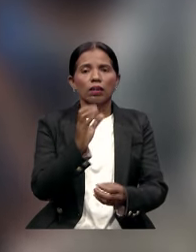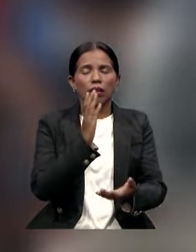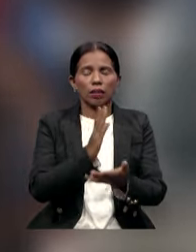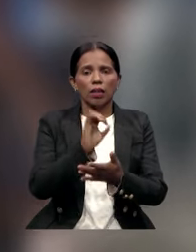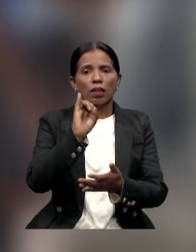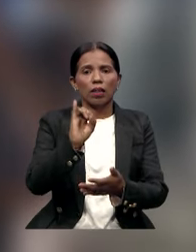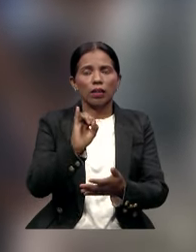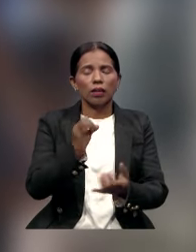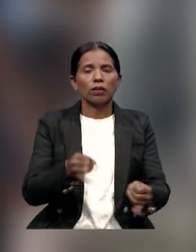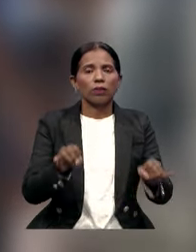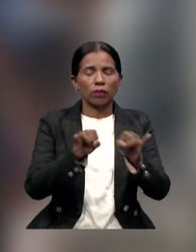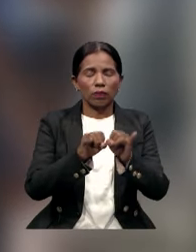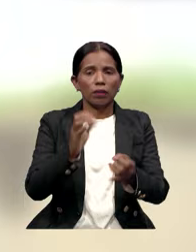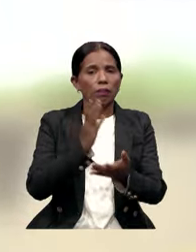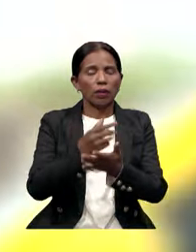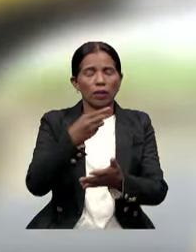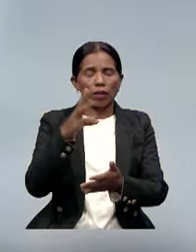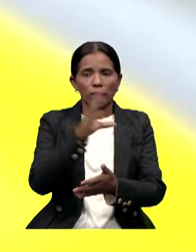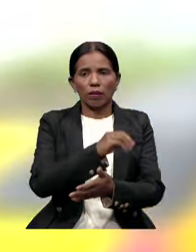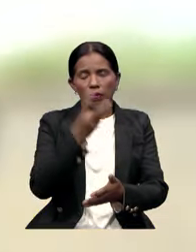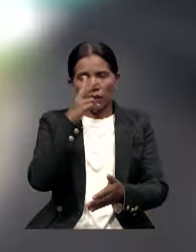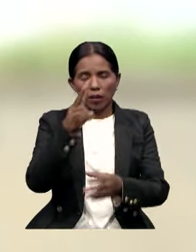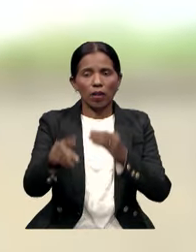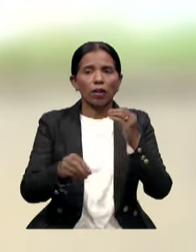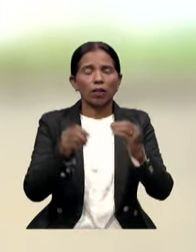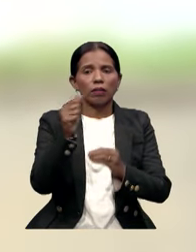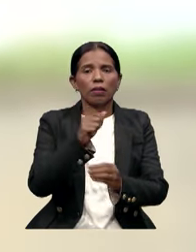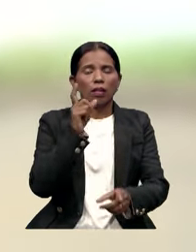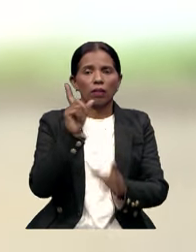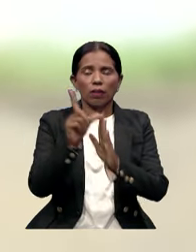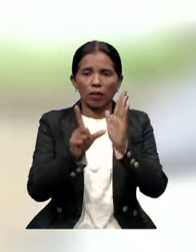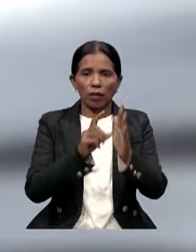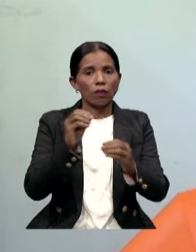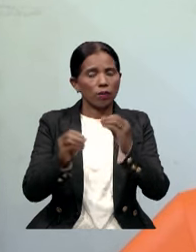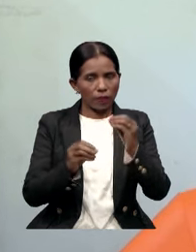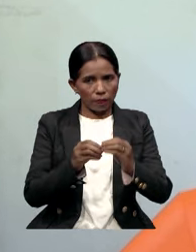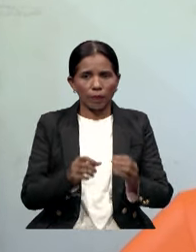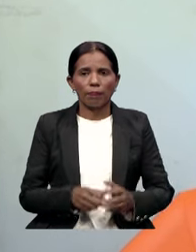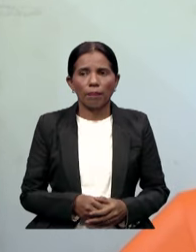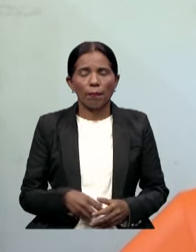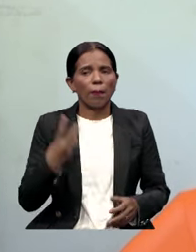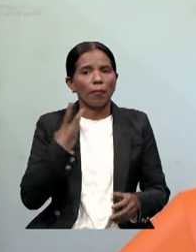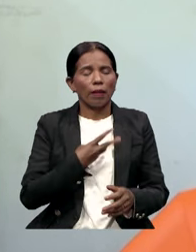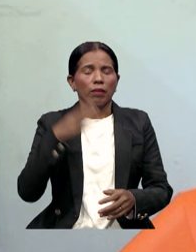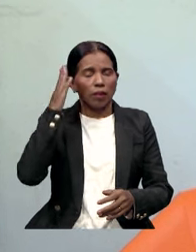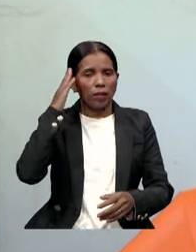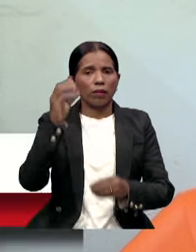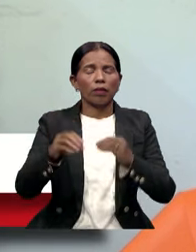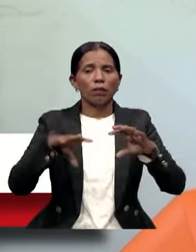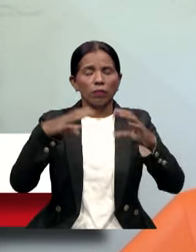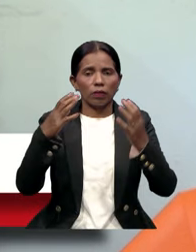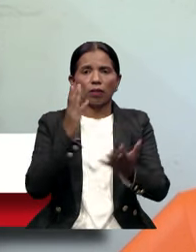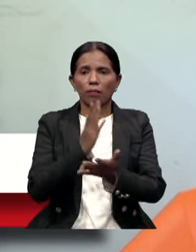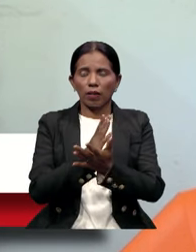Sida atau legaliza atividade prostitusão e Timor Leste. Kami anuin komisão combate HIV Sida